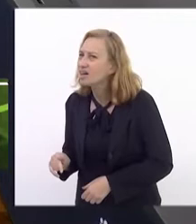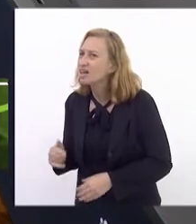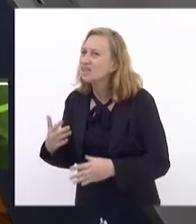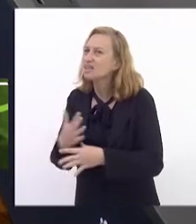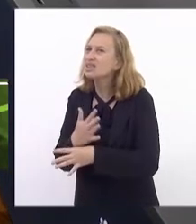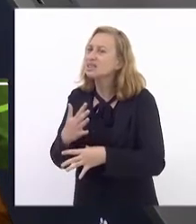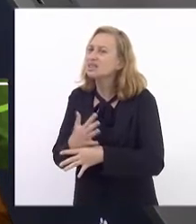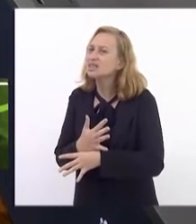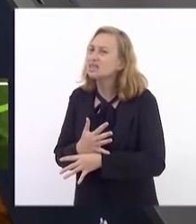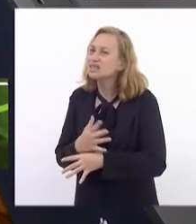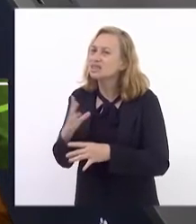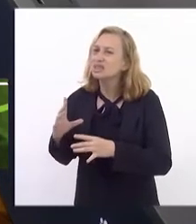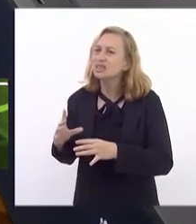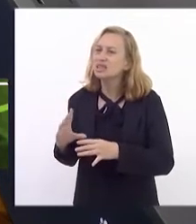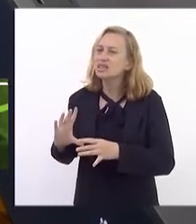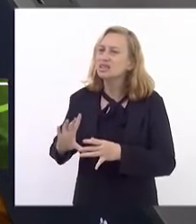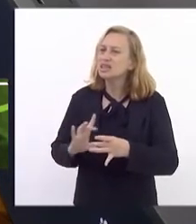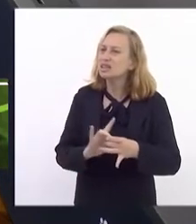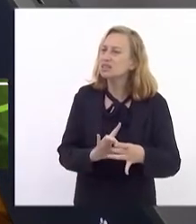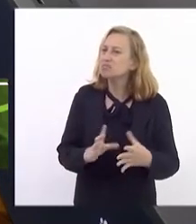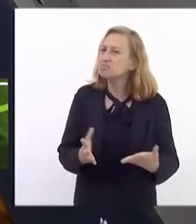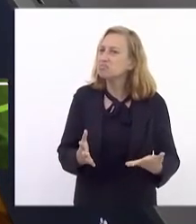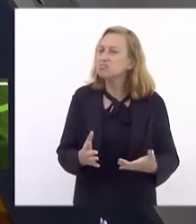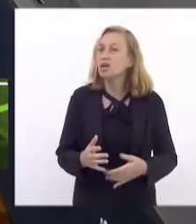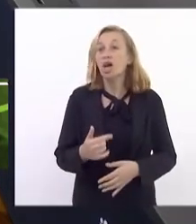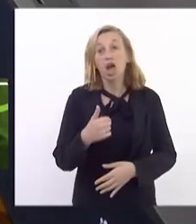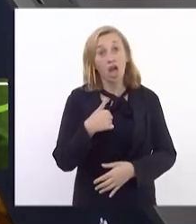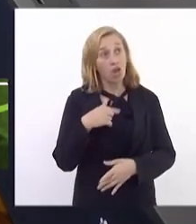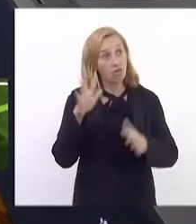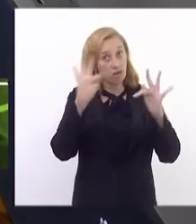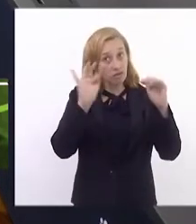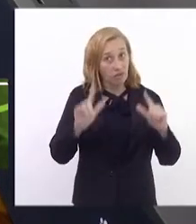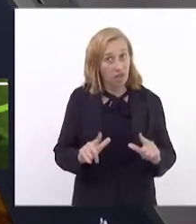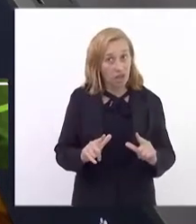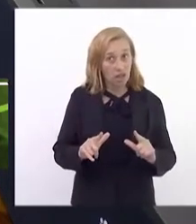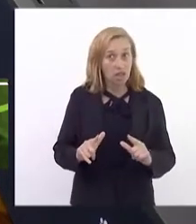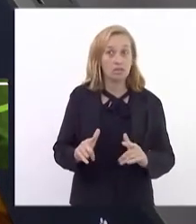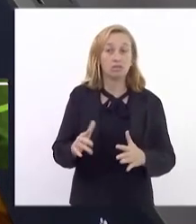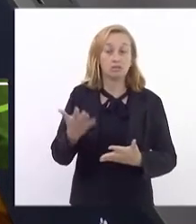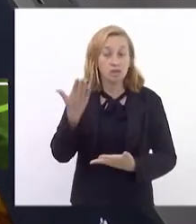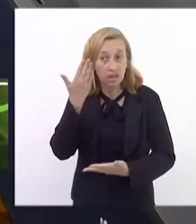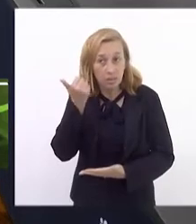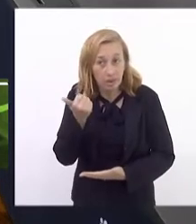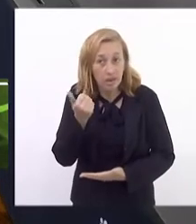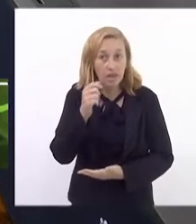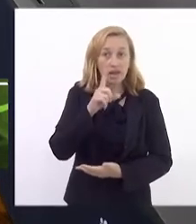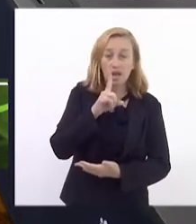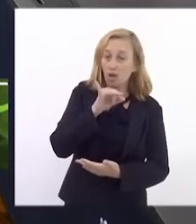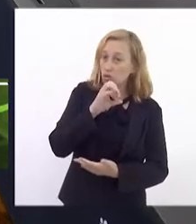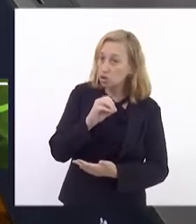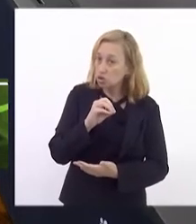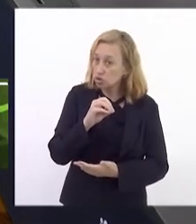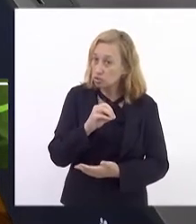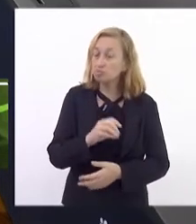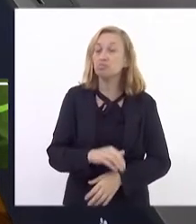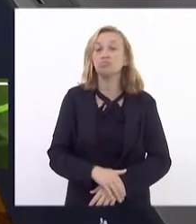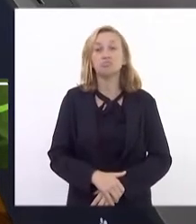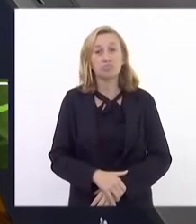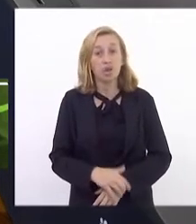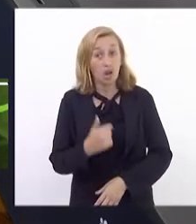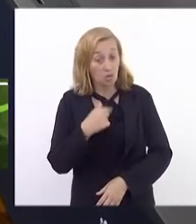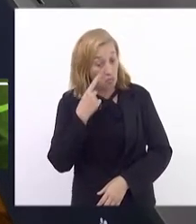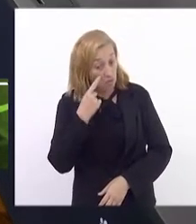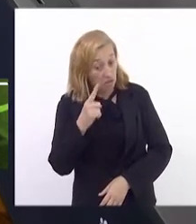Integrada. Cidade Integrada. Bom. Eu até fiquei feliz com a notícia, ô Claudiano. Eu vou até